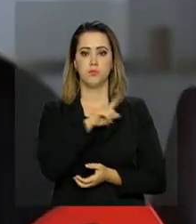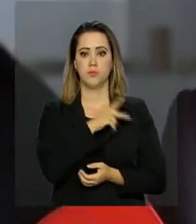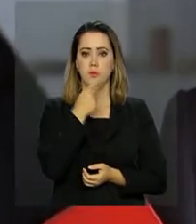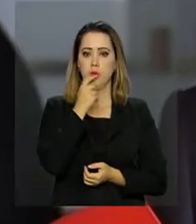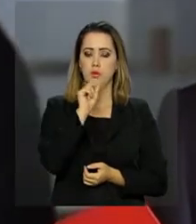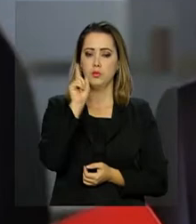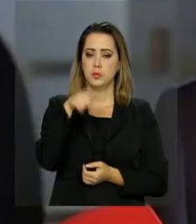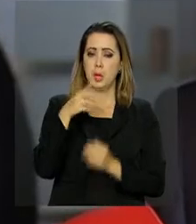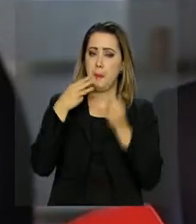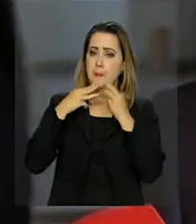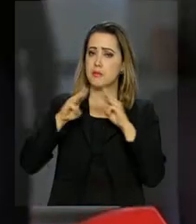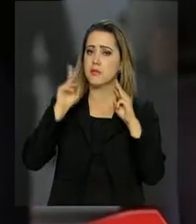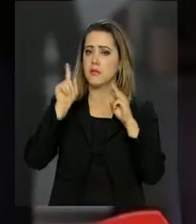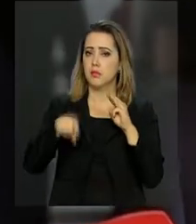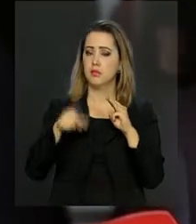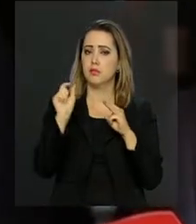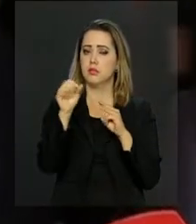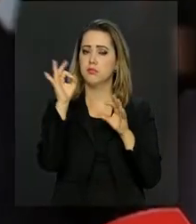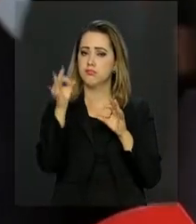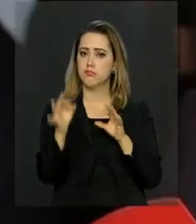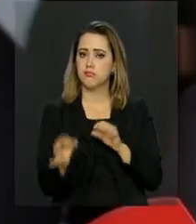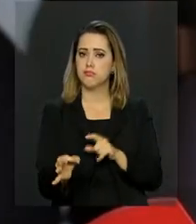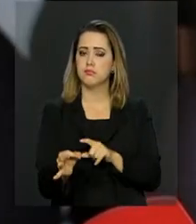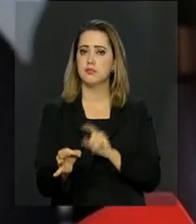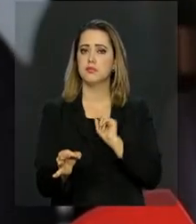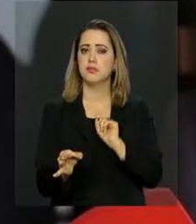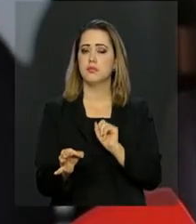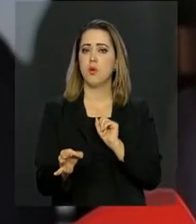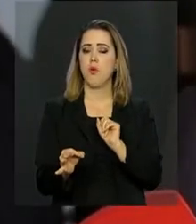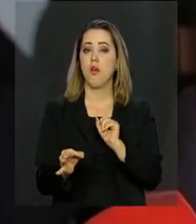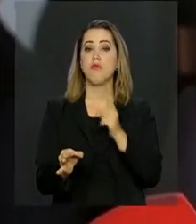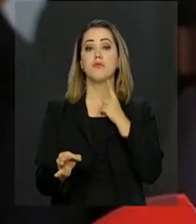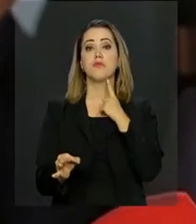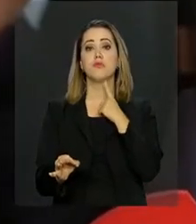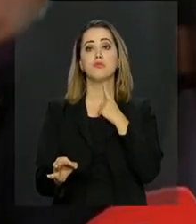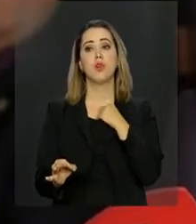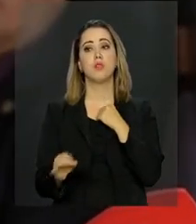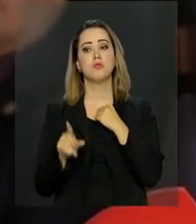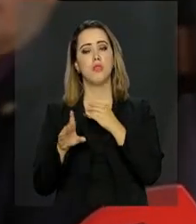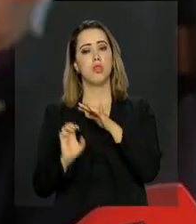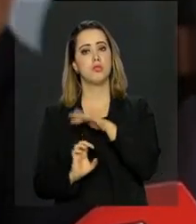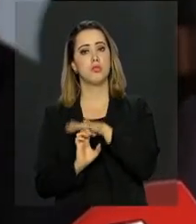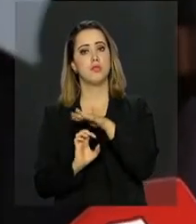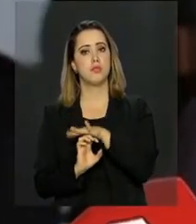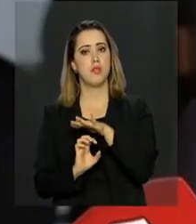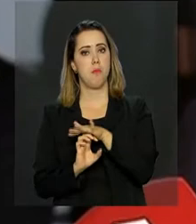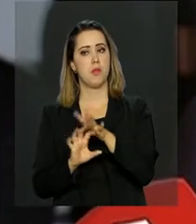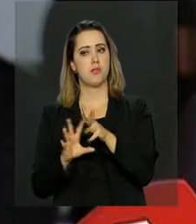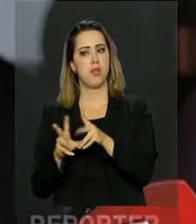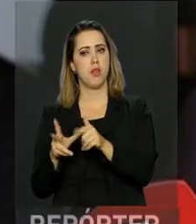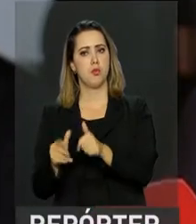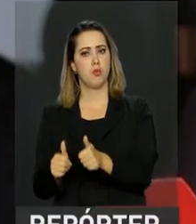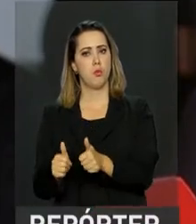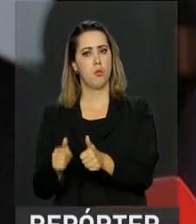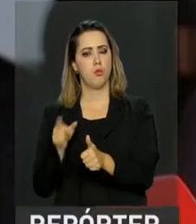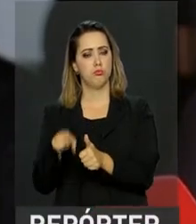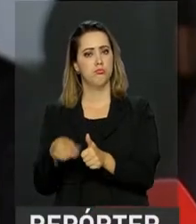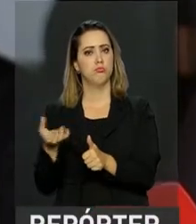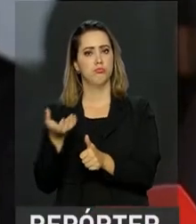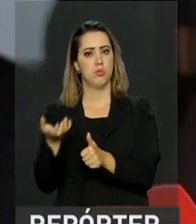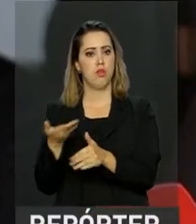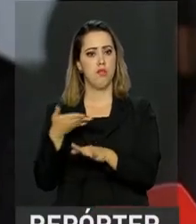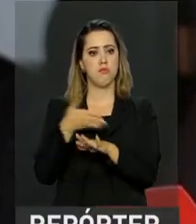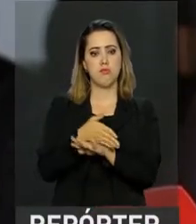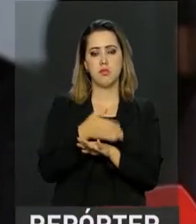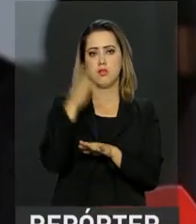é exatamente o alto interesse desses investidores por investir